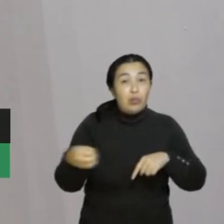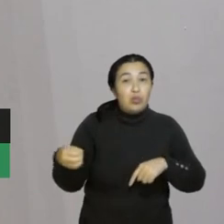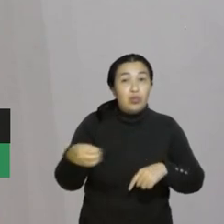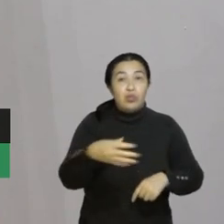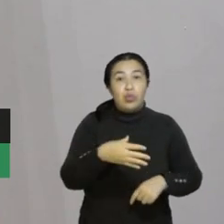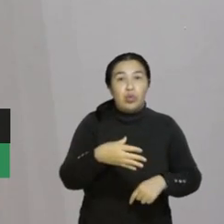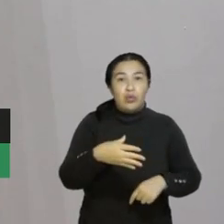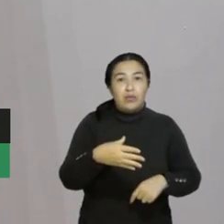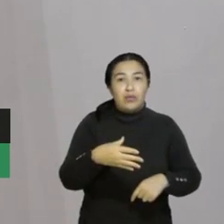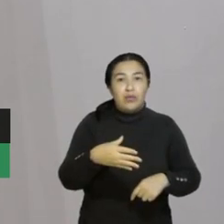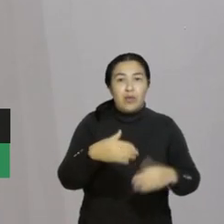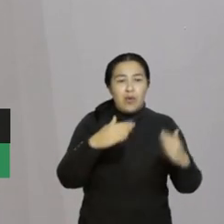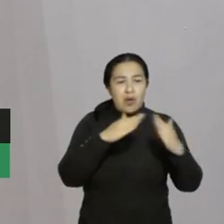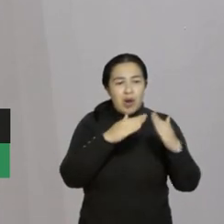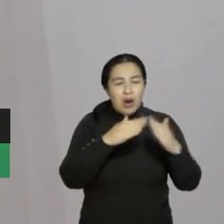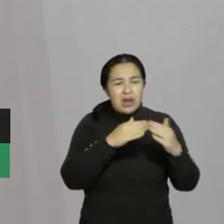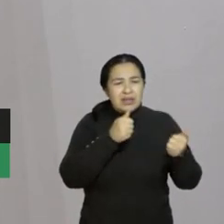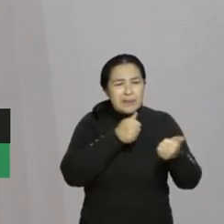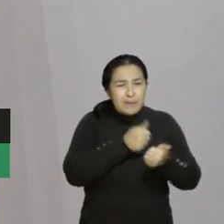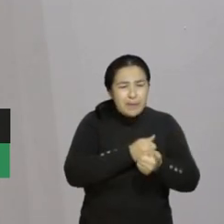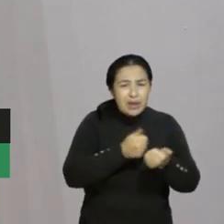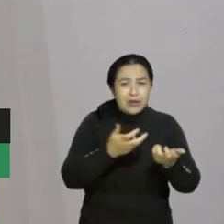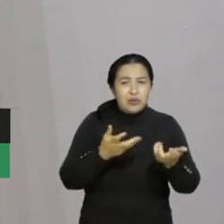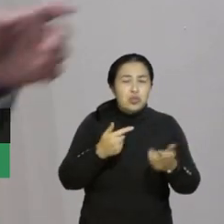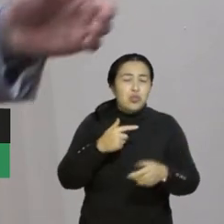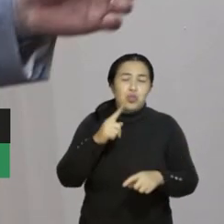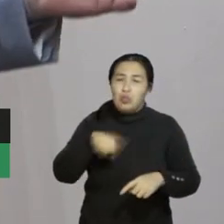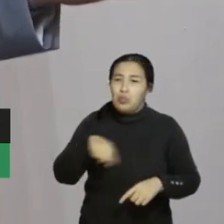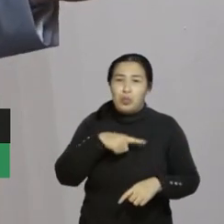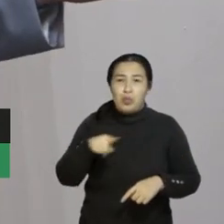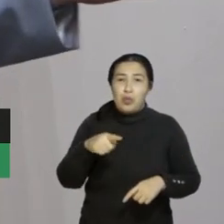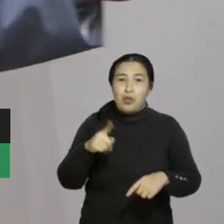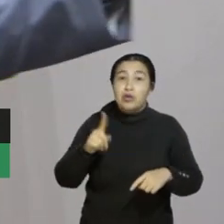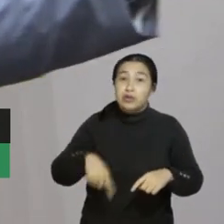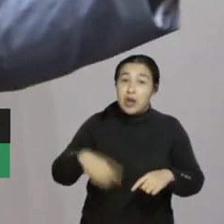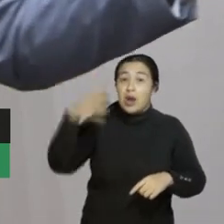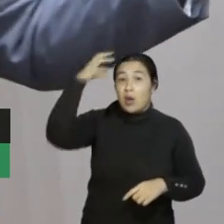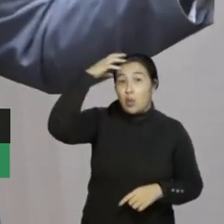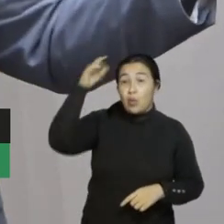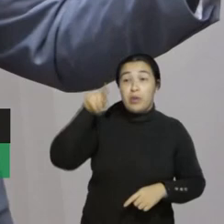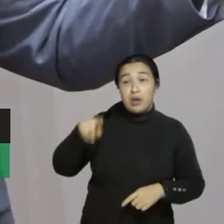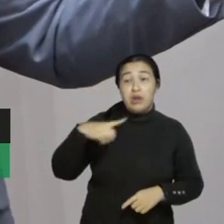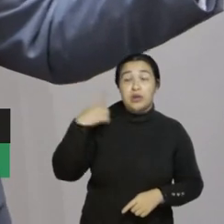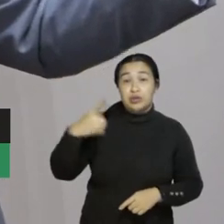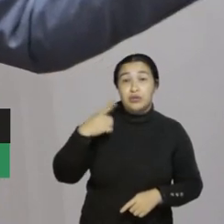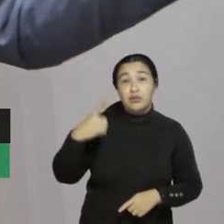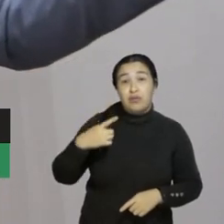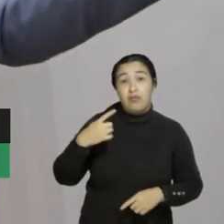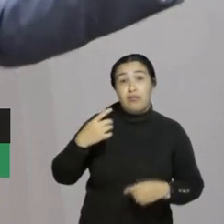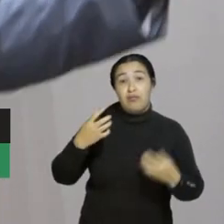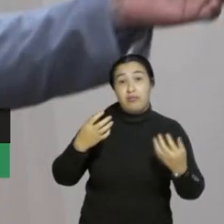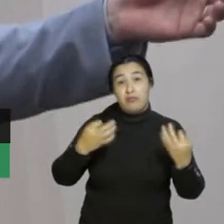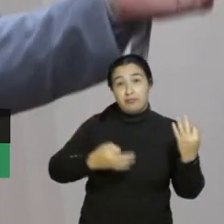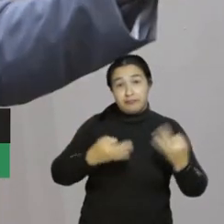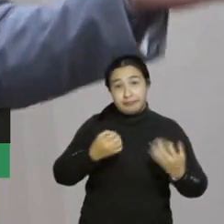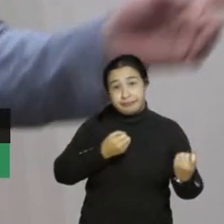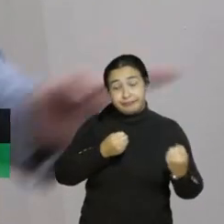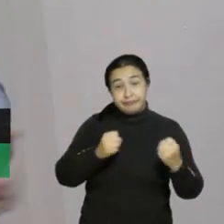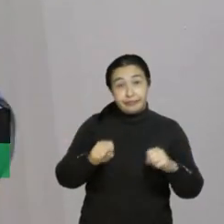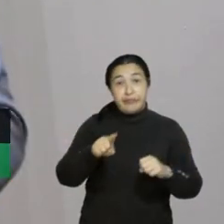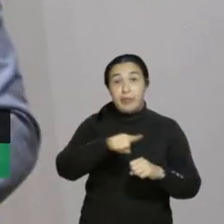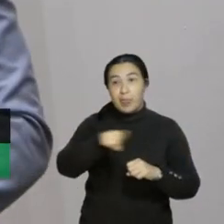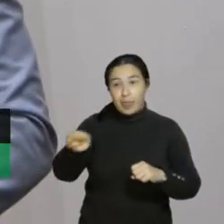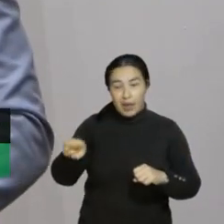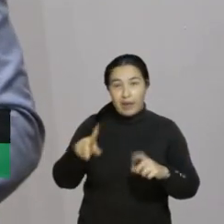forma de retalhar os servidores. E com esses PLs aqui, do semideus, né, que transforma